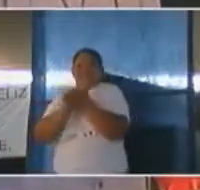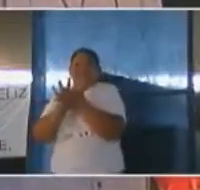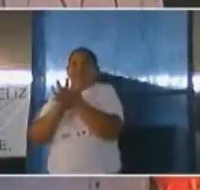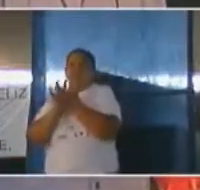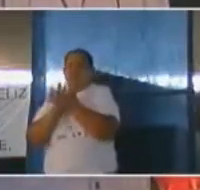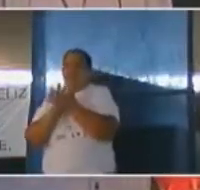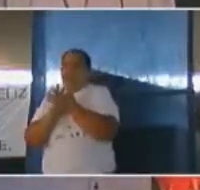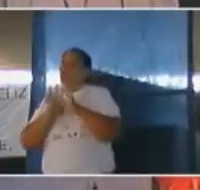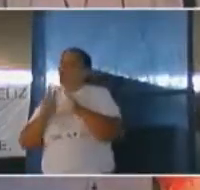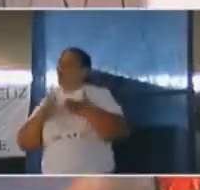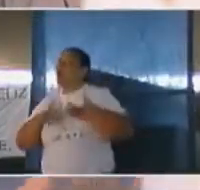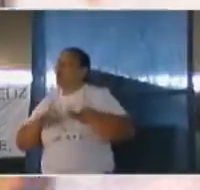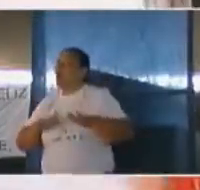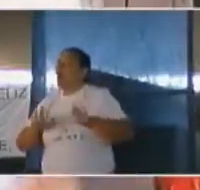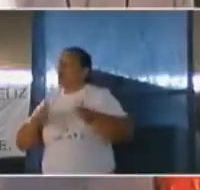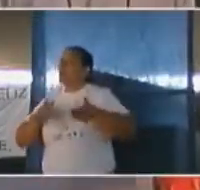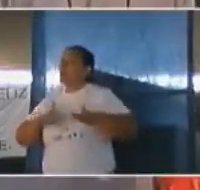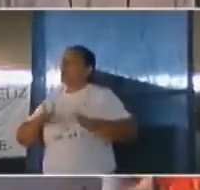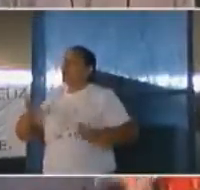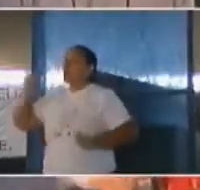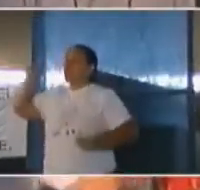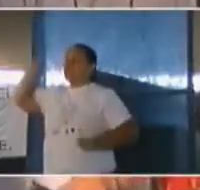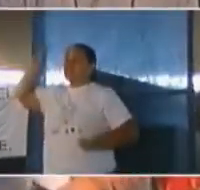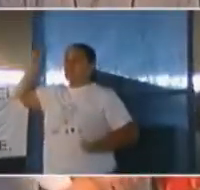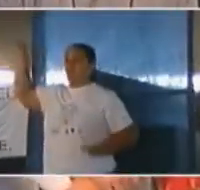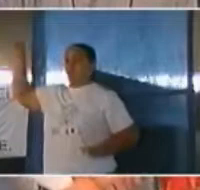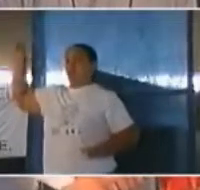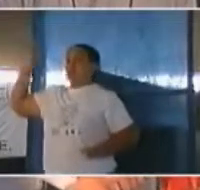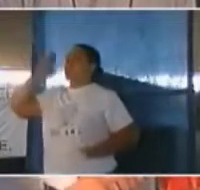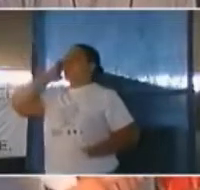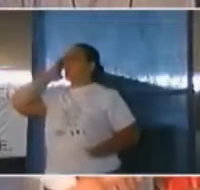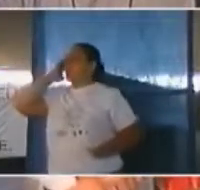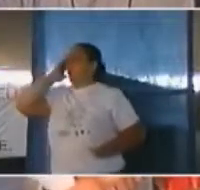tem um chamado para você. Procure em oração.